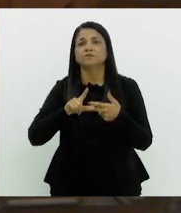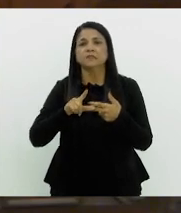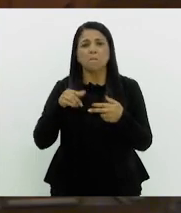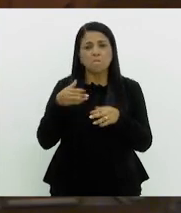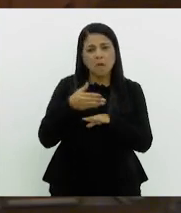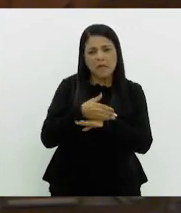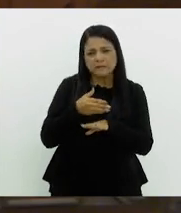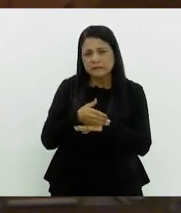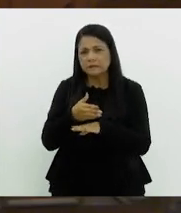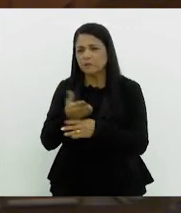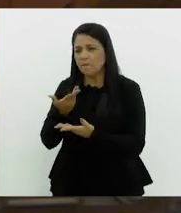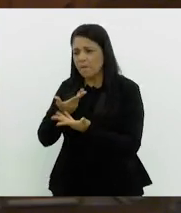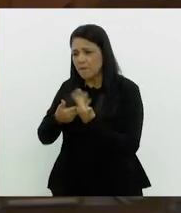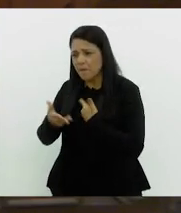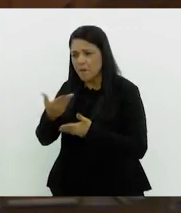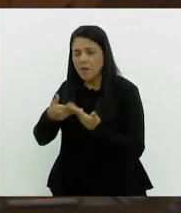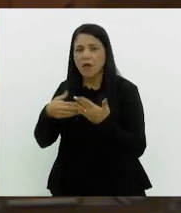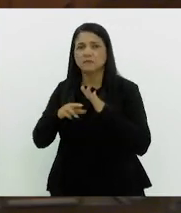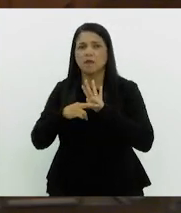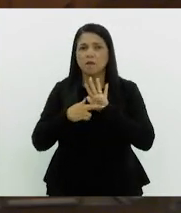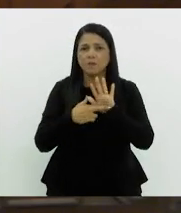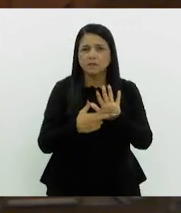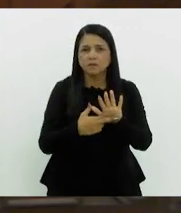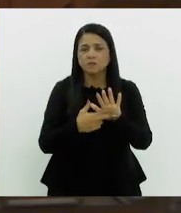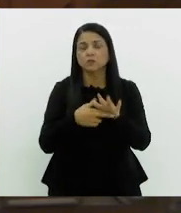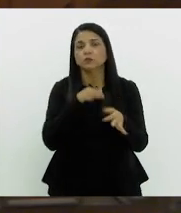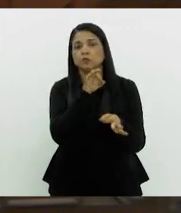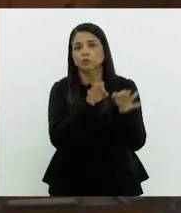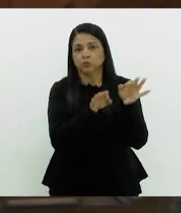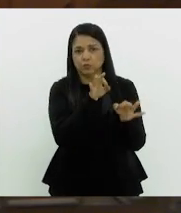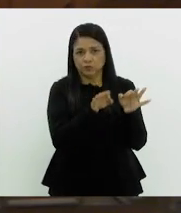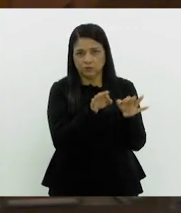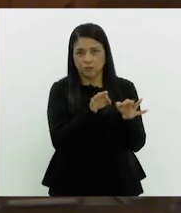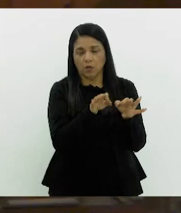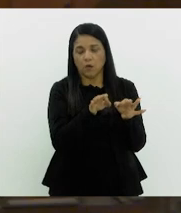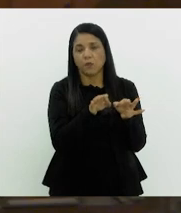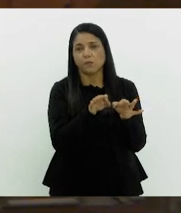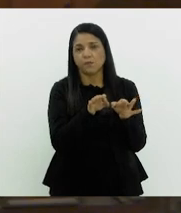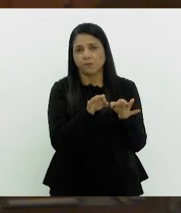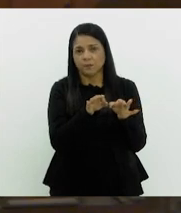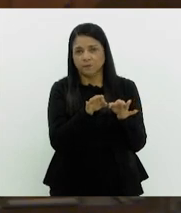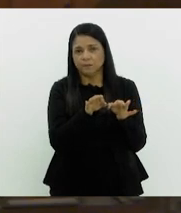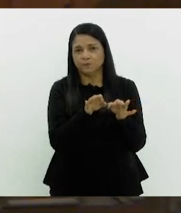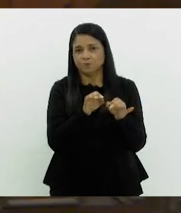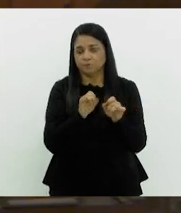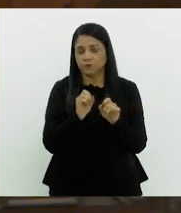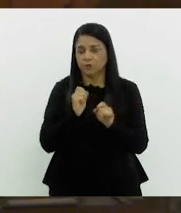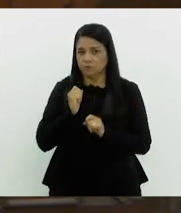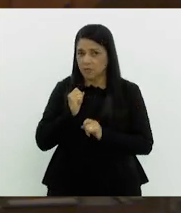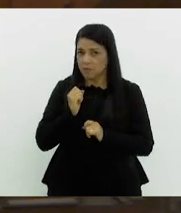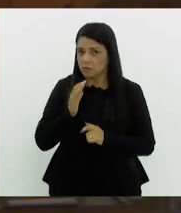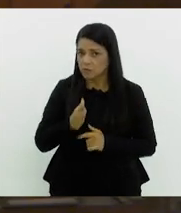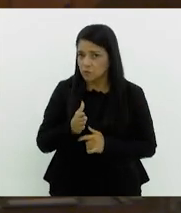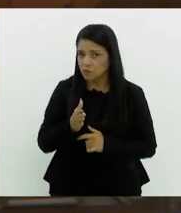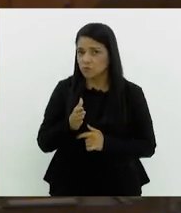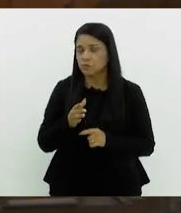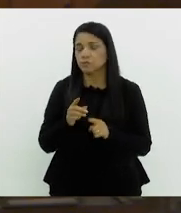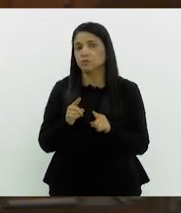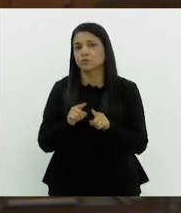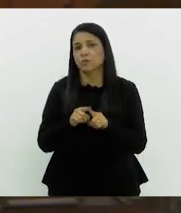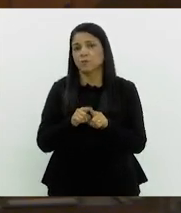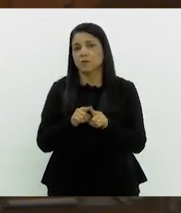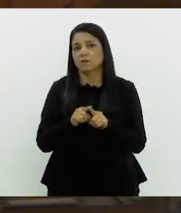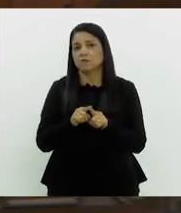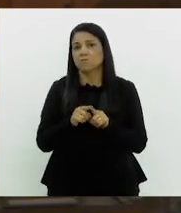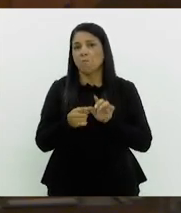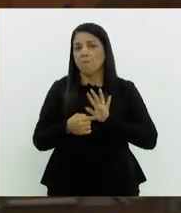participa não só da representação judicial dos atos que